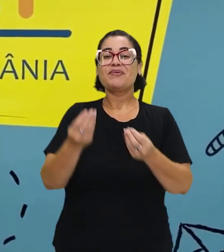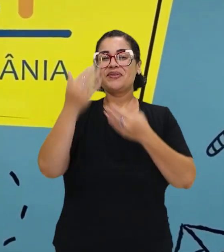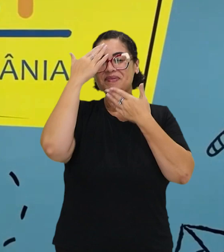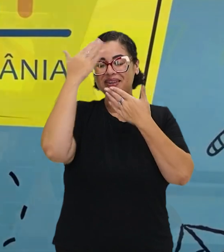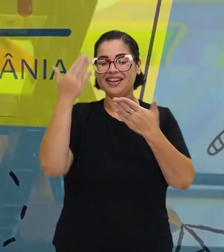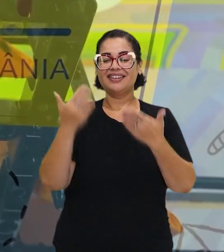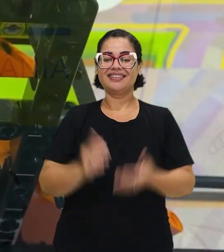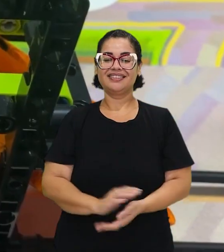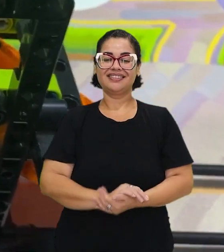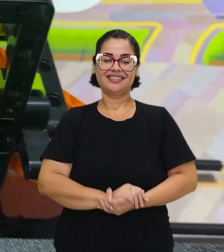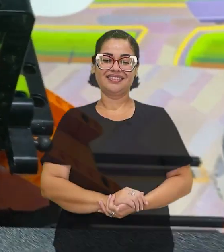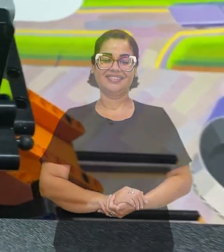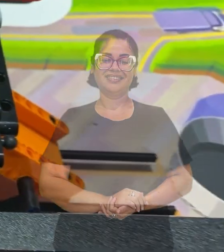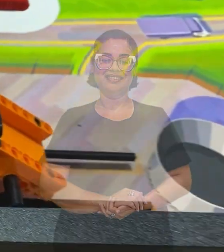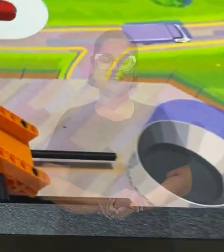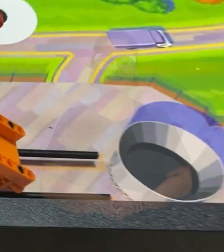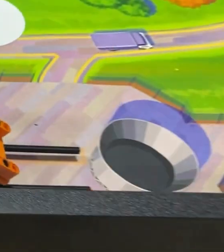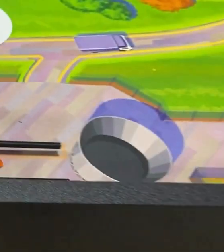pessoal.